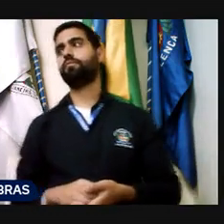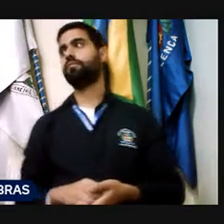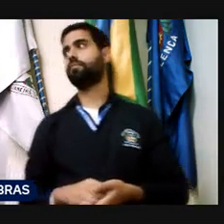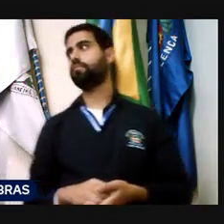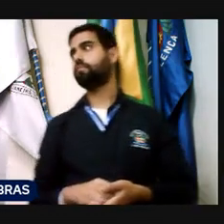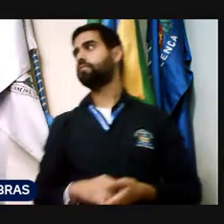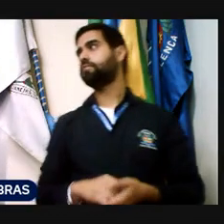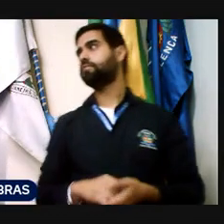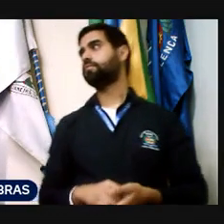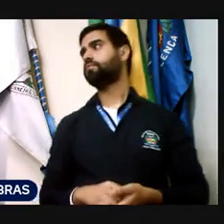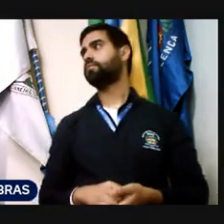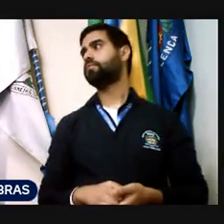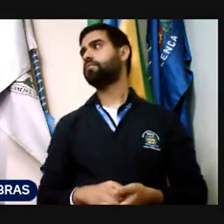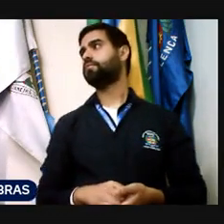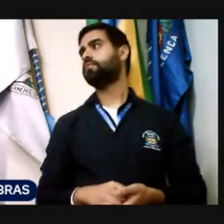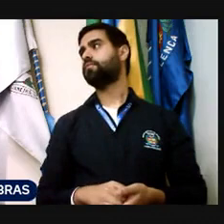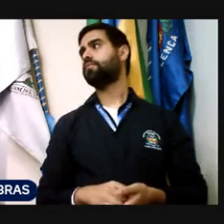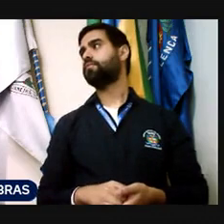Presidente.